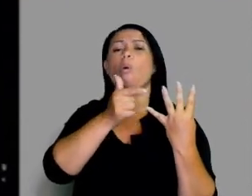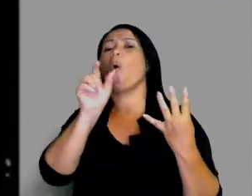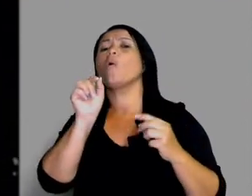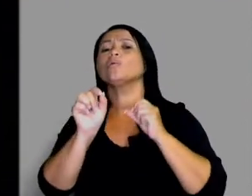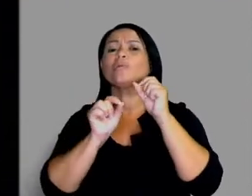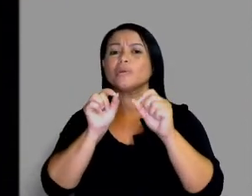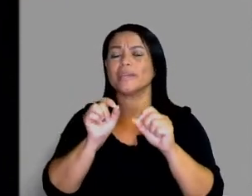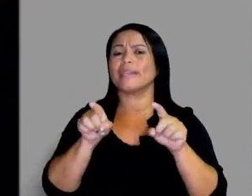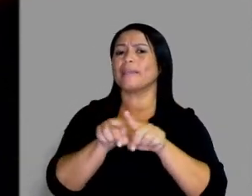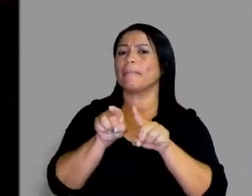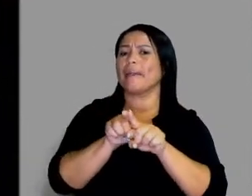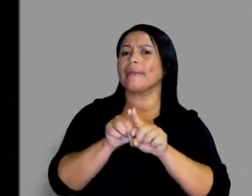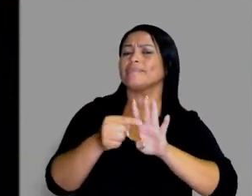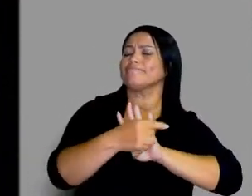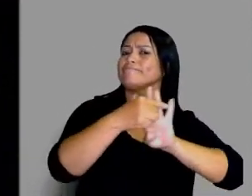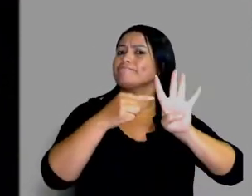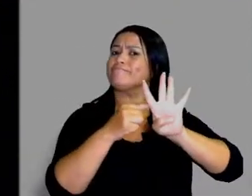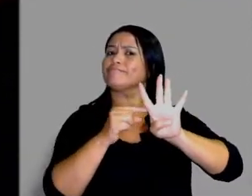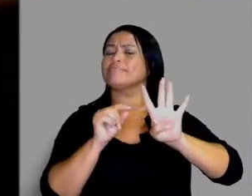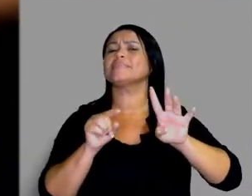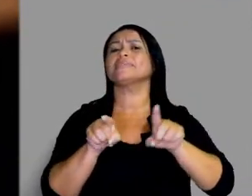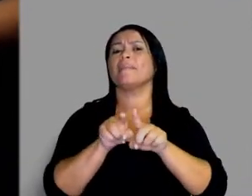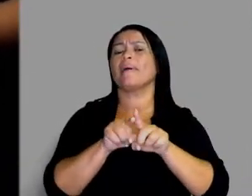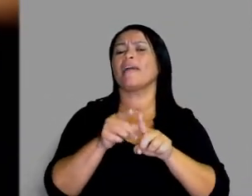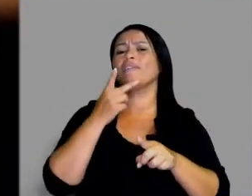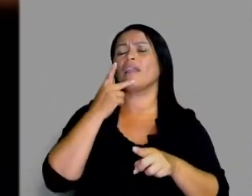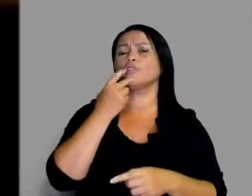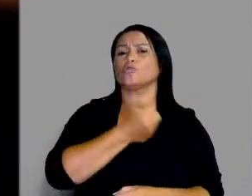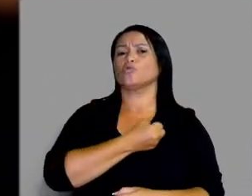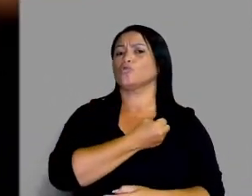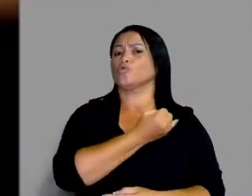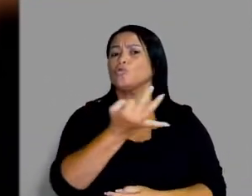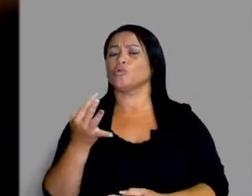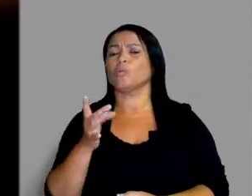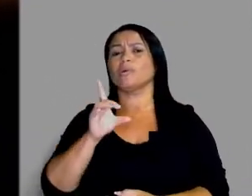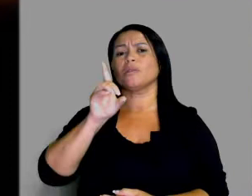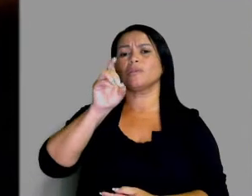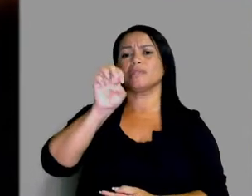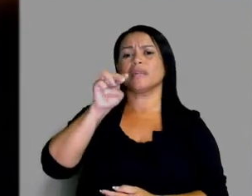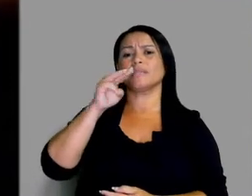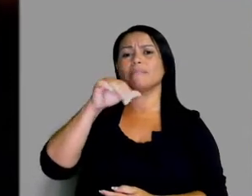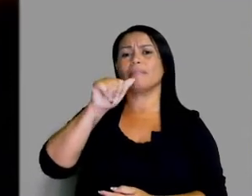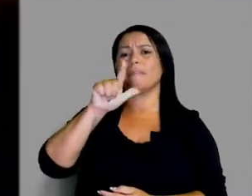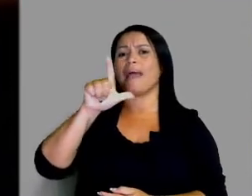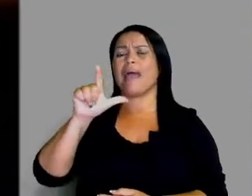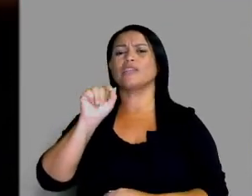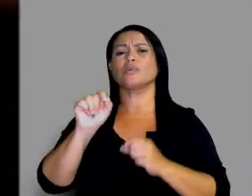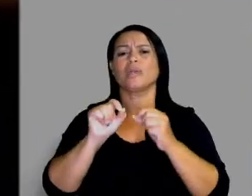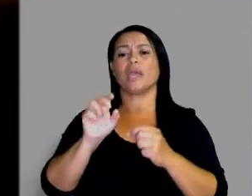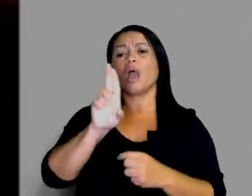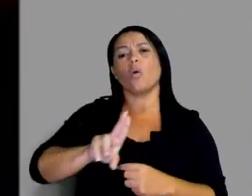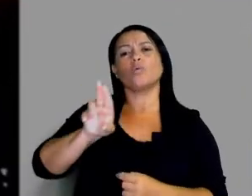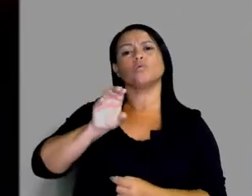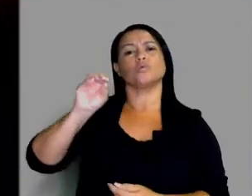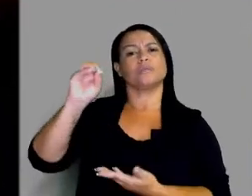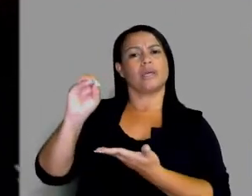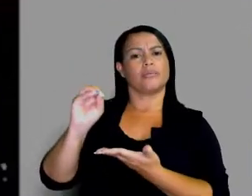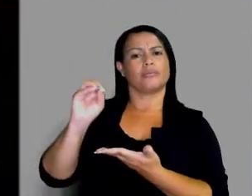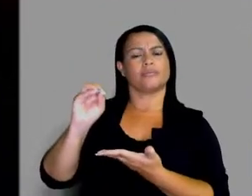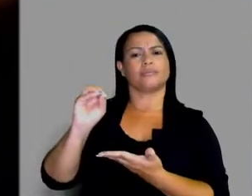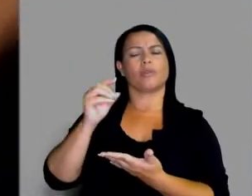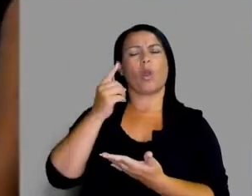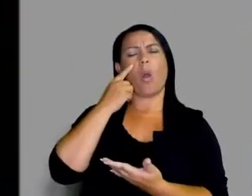outra informação também, ainda se tratando dos números decimais, é a utilização do zero,